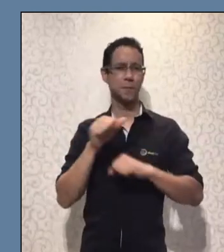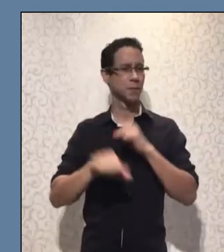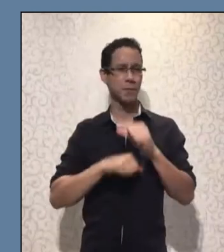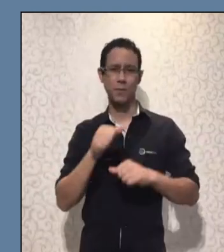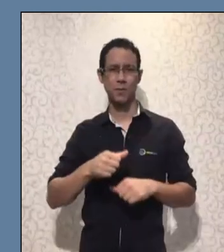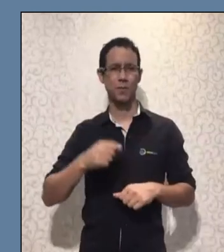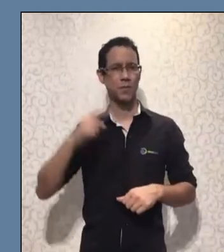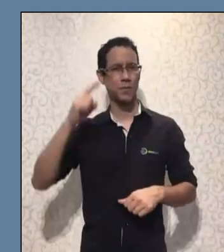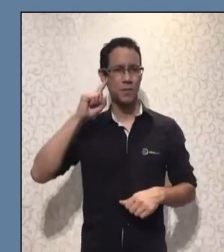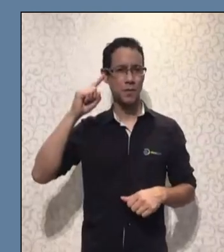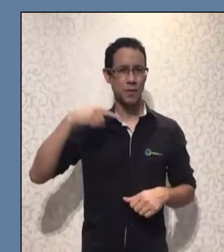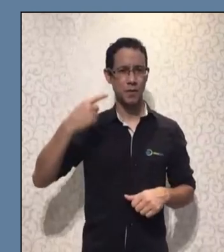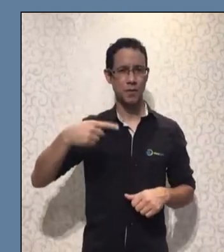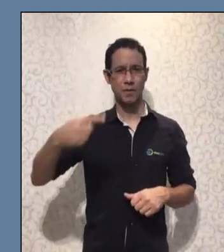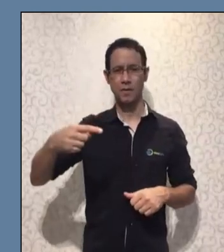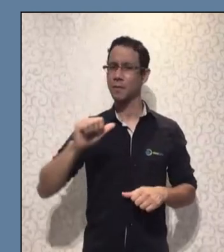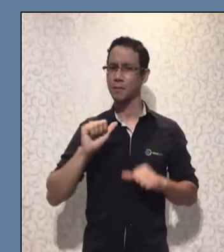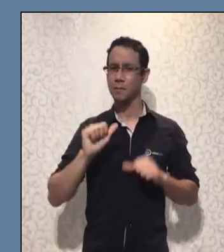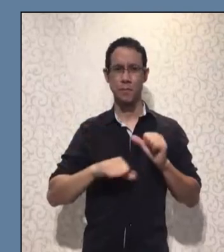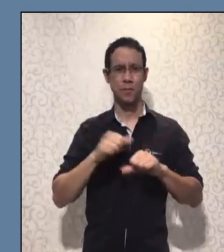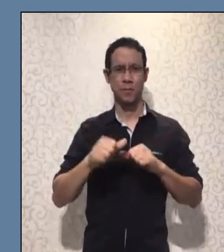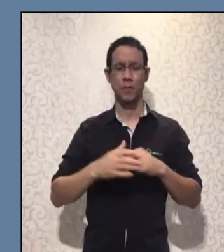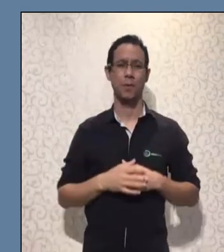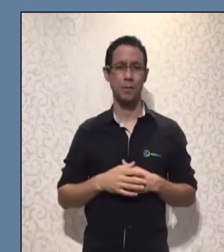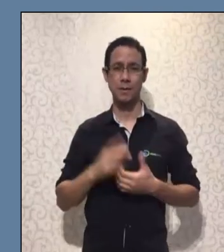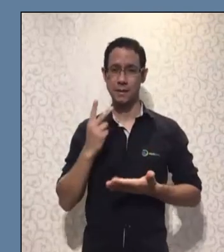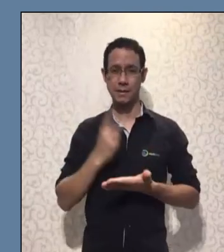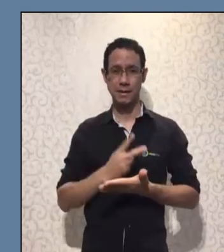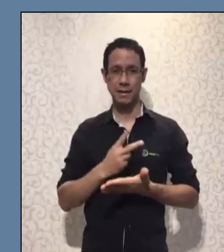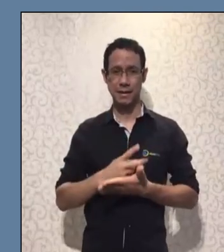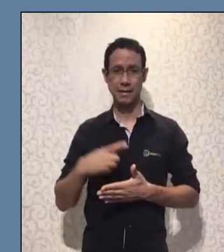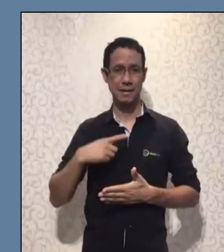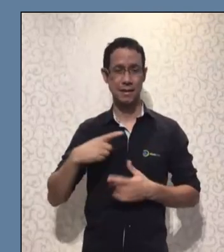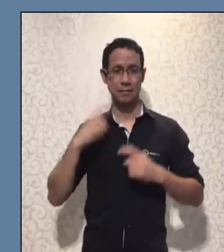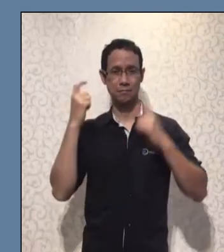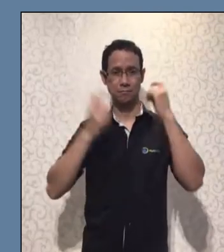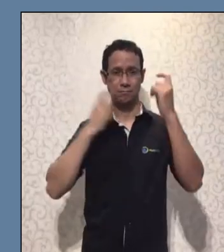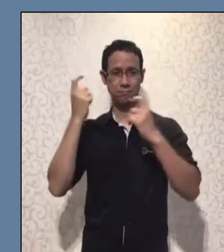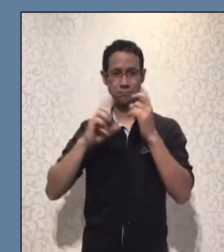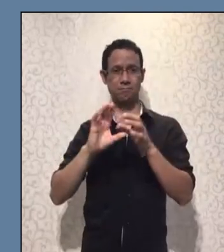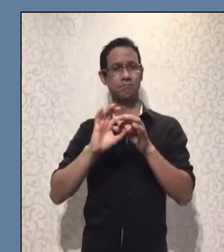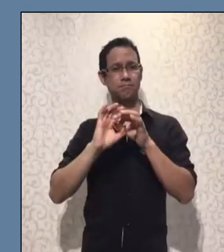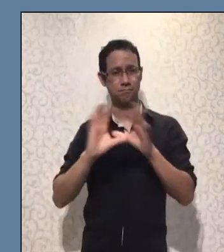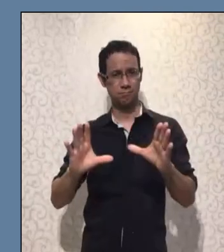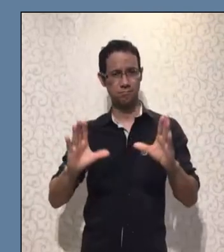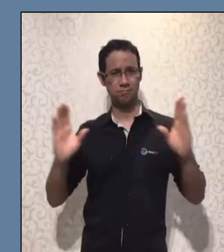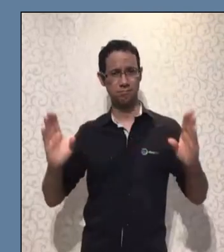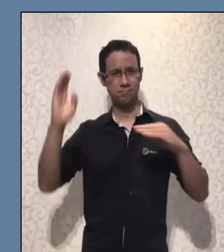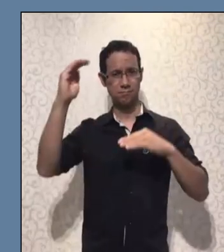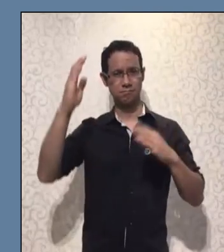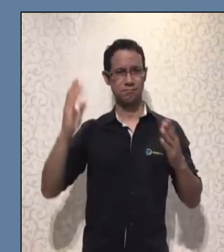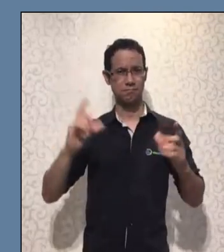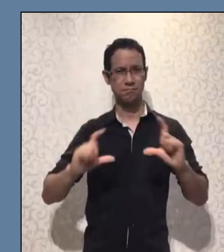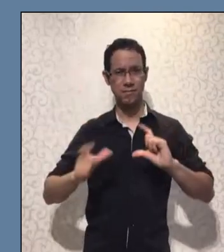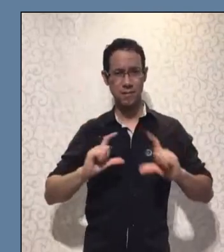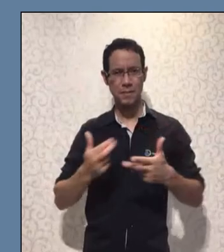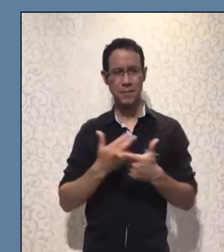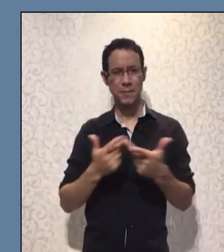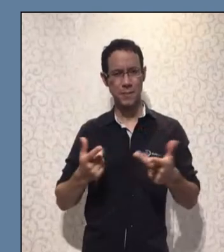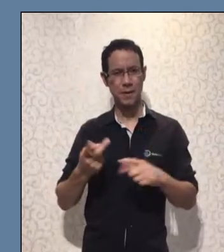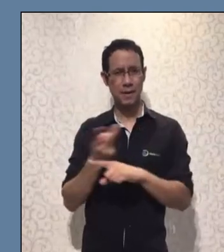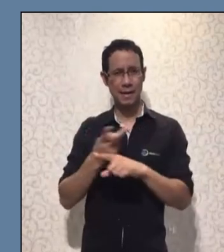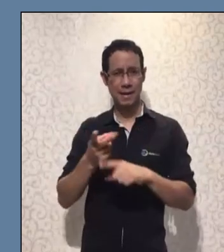sempre tivemos a preocupação em disponibilizar os nossos acervos para além da consulta presencial,